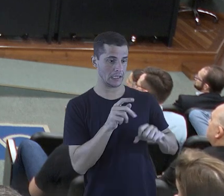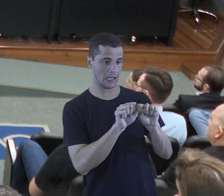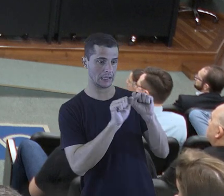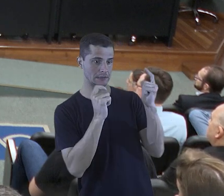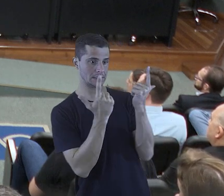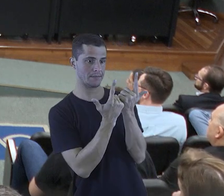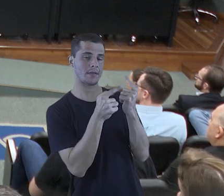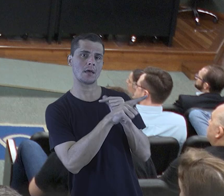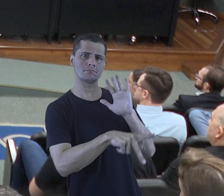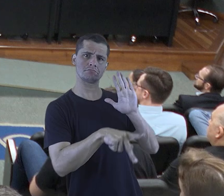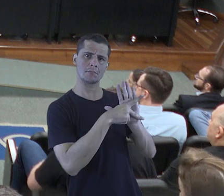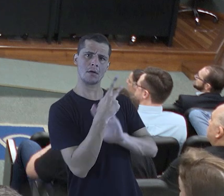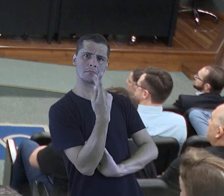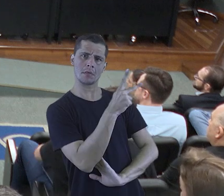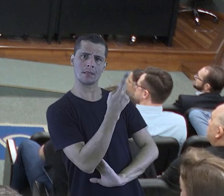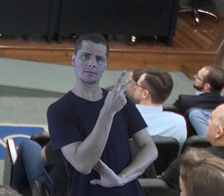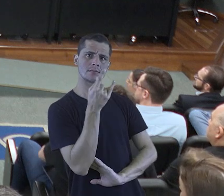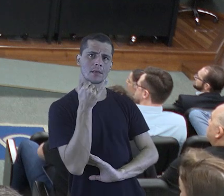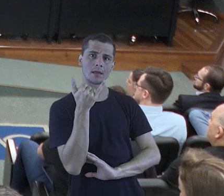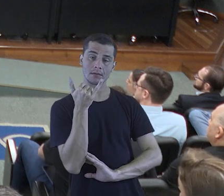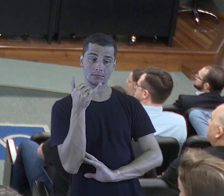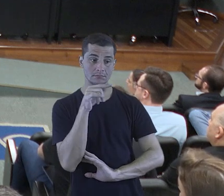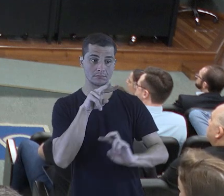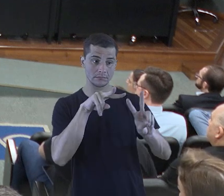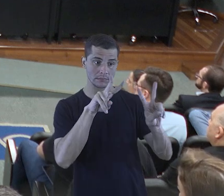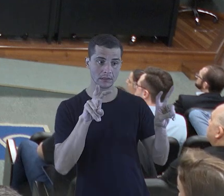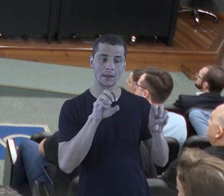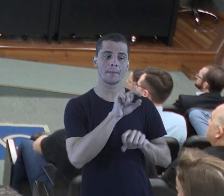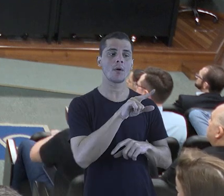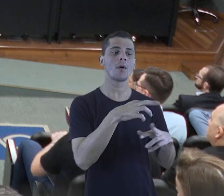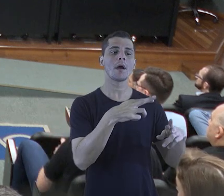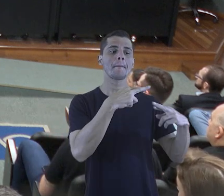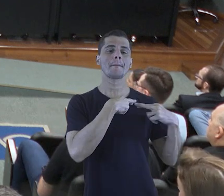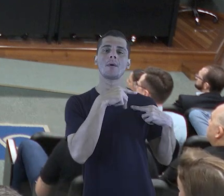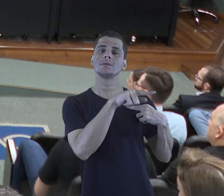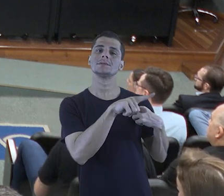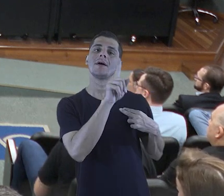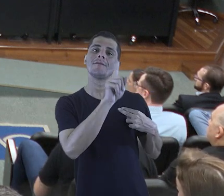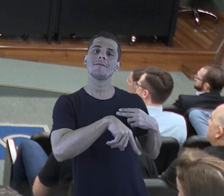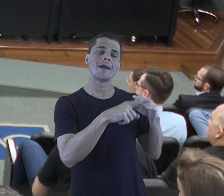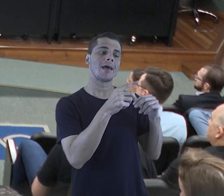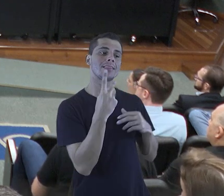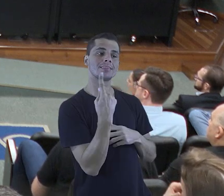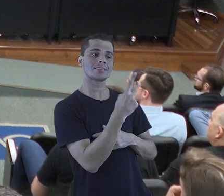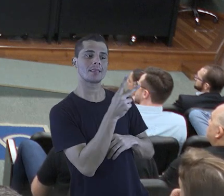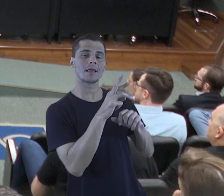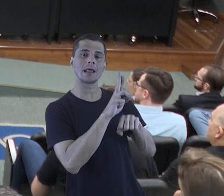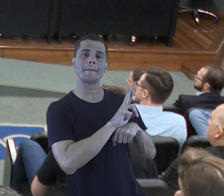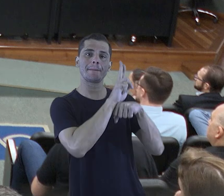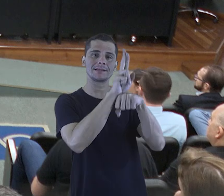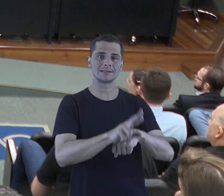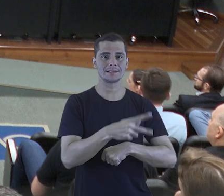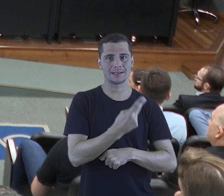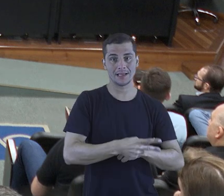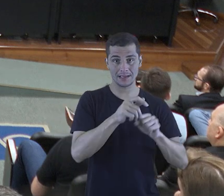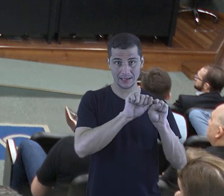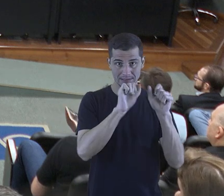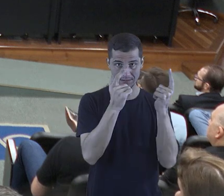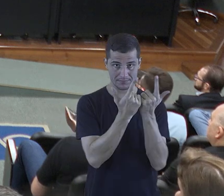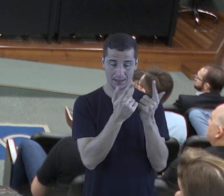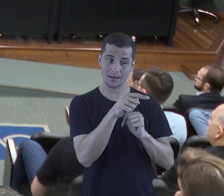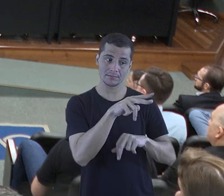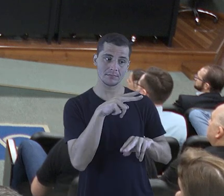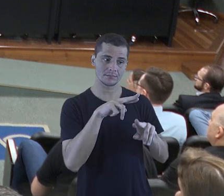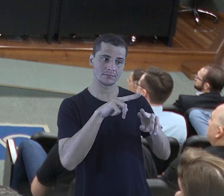sim, sim. Mas aí você esquece da teoria do órgão. O presidente da Assembleia fala em nome próprio ou fala em nome da Assembleia?